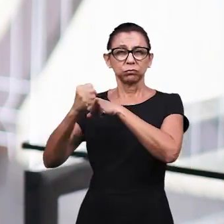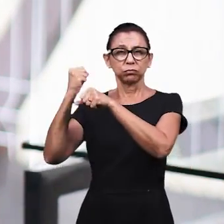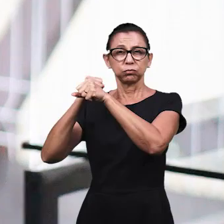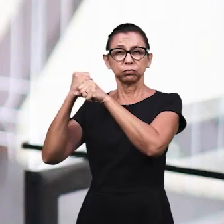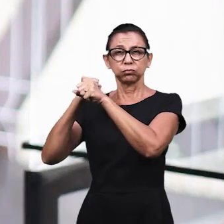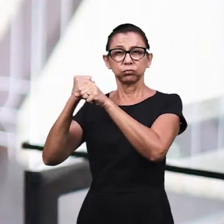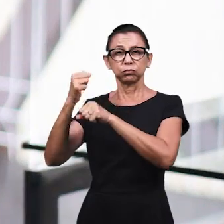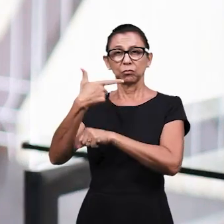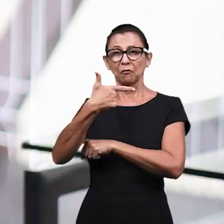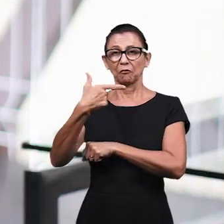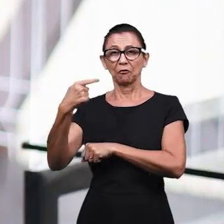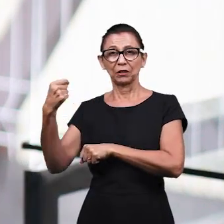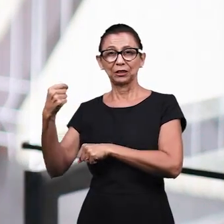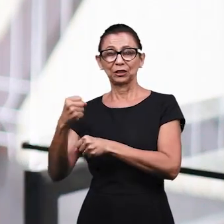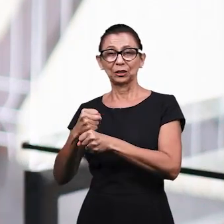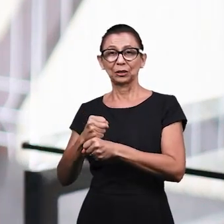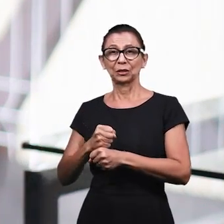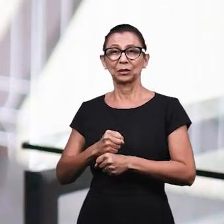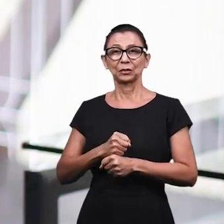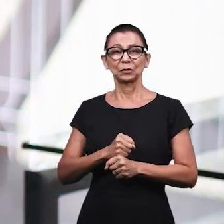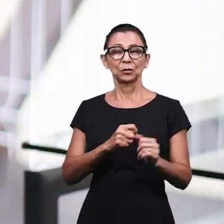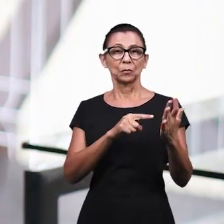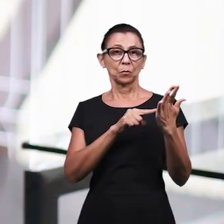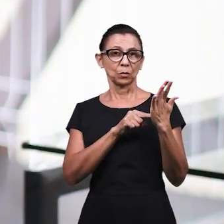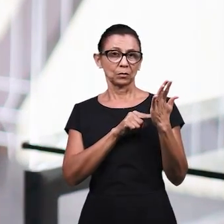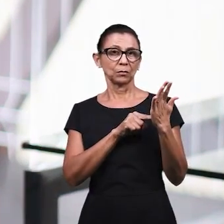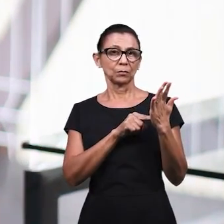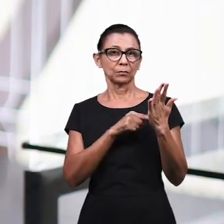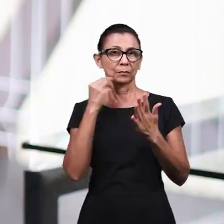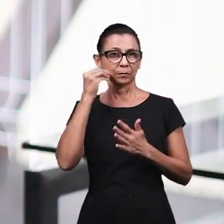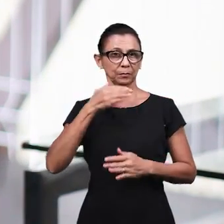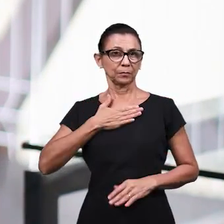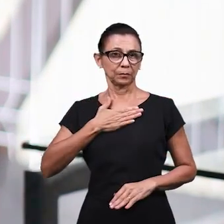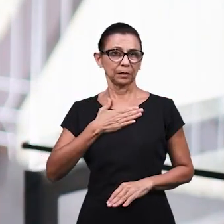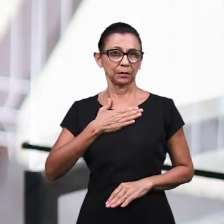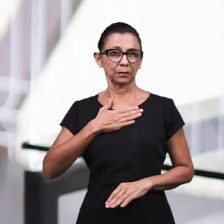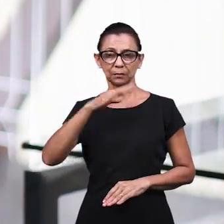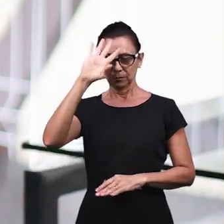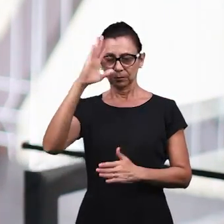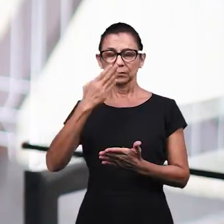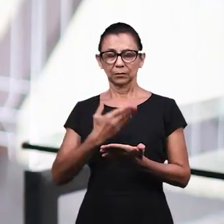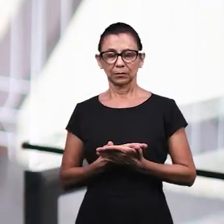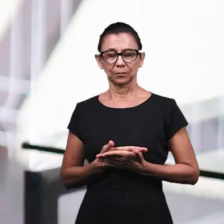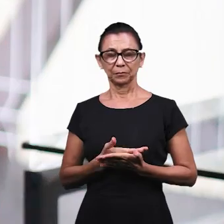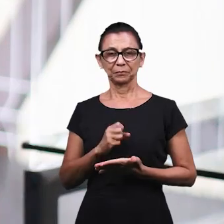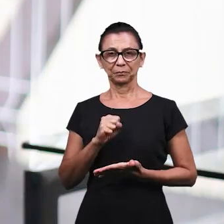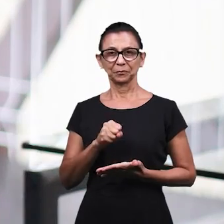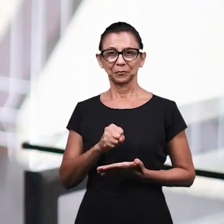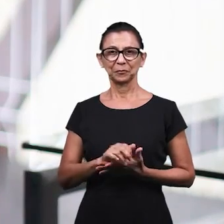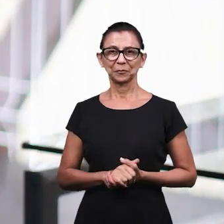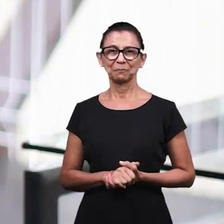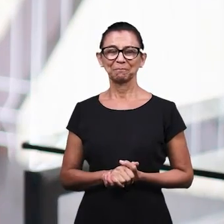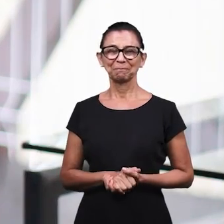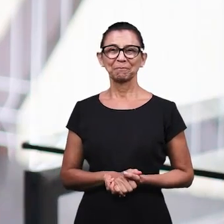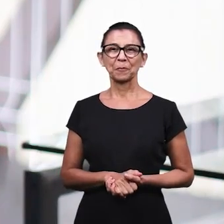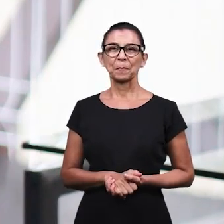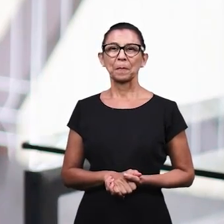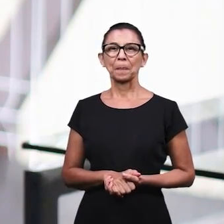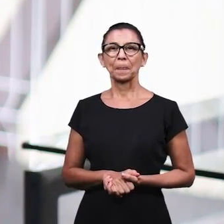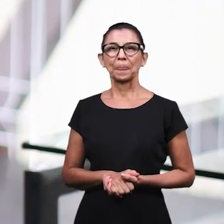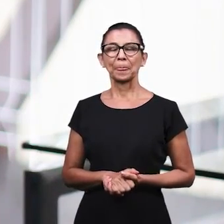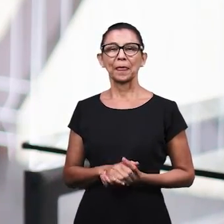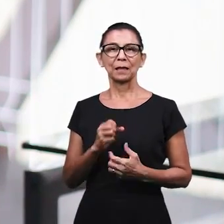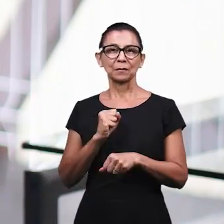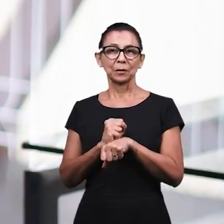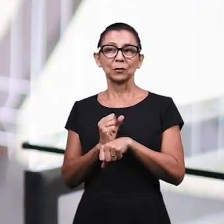mais de 20 anos atrás. Então, para mim, uma experiência minha. Então, eu creio sim que o Senhor há de operar, e